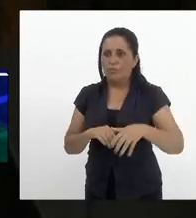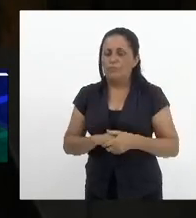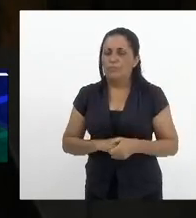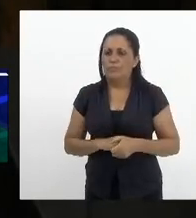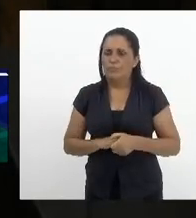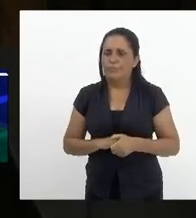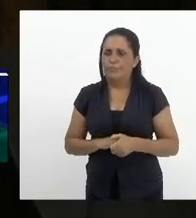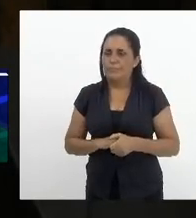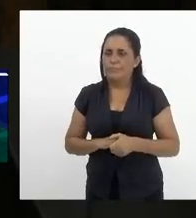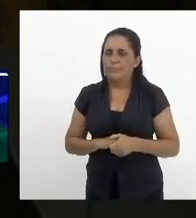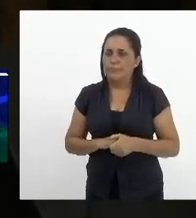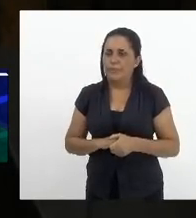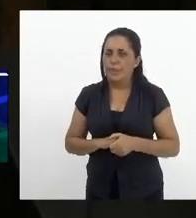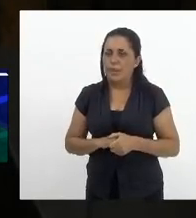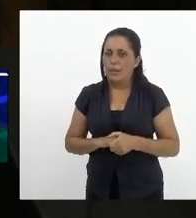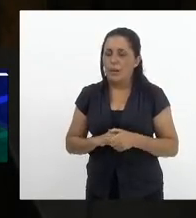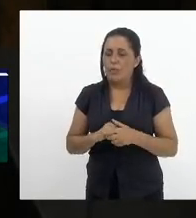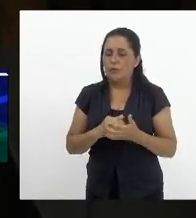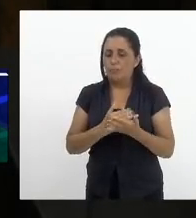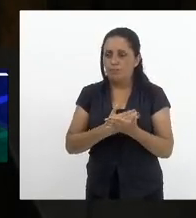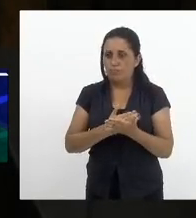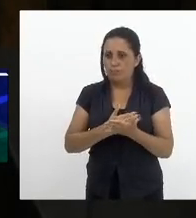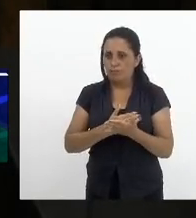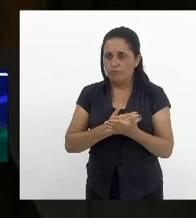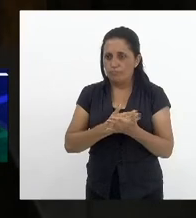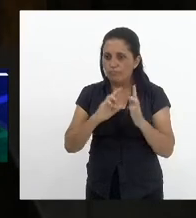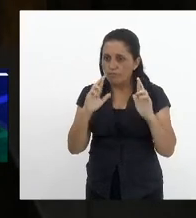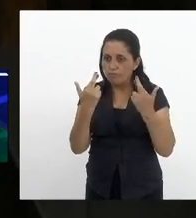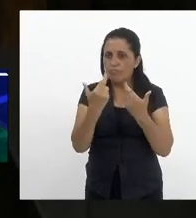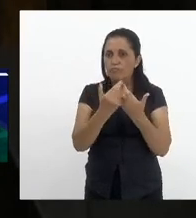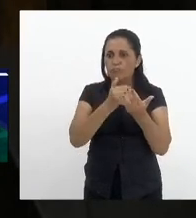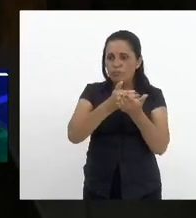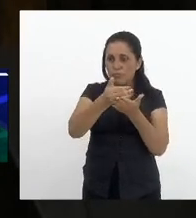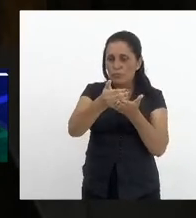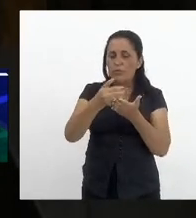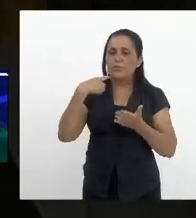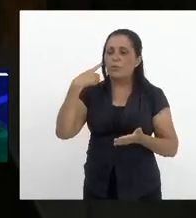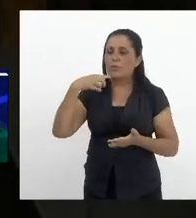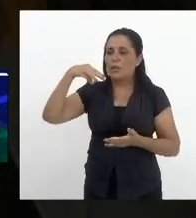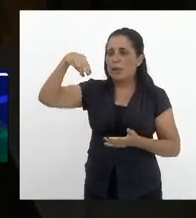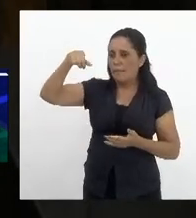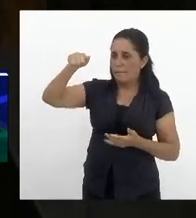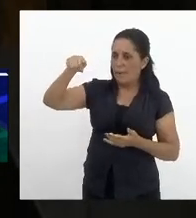No expediente inicial, deputada Marta Rocha,